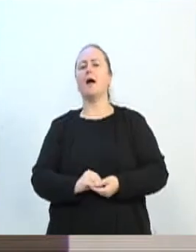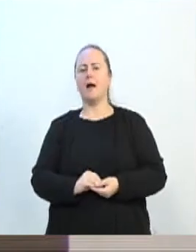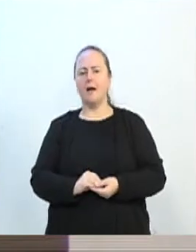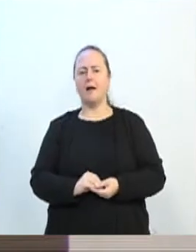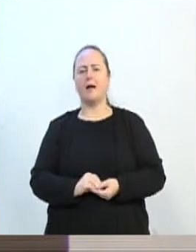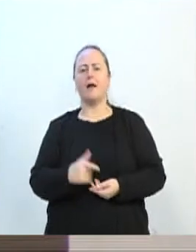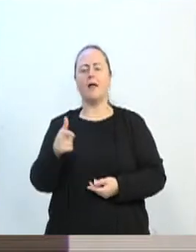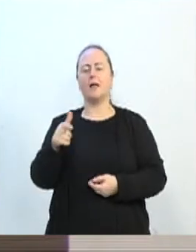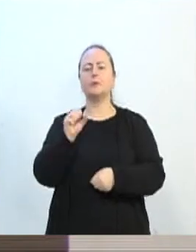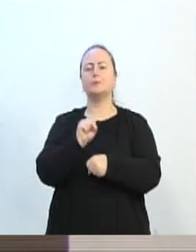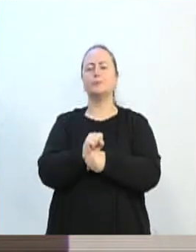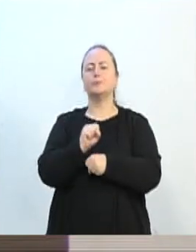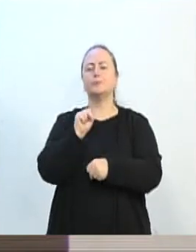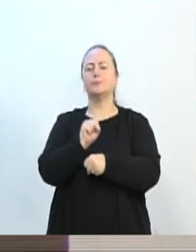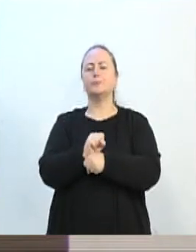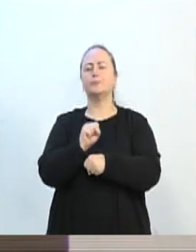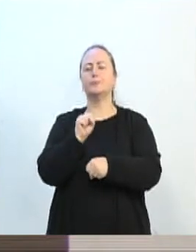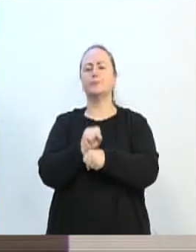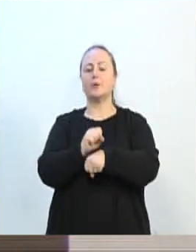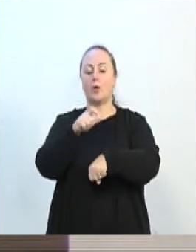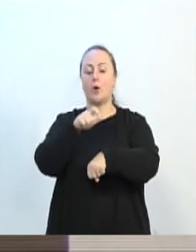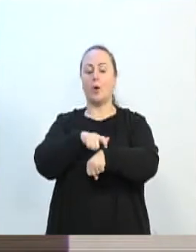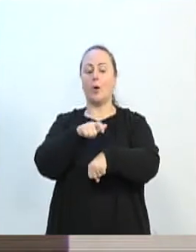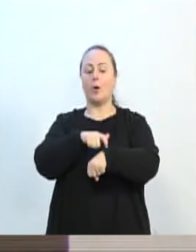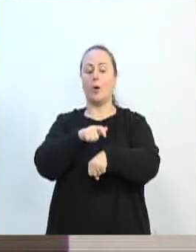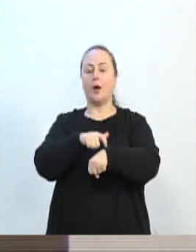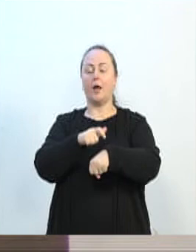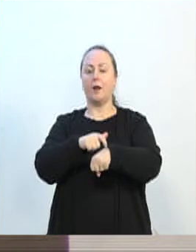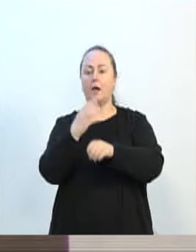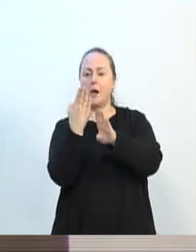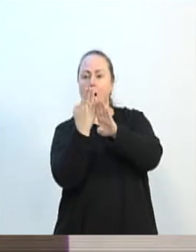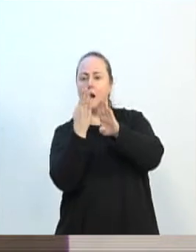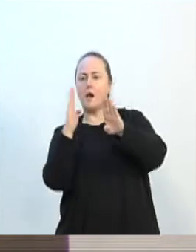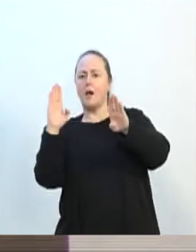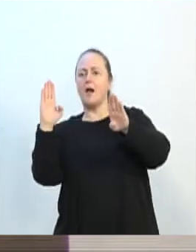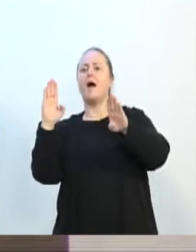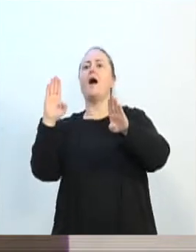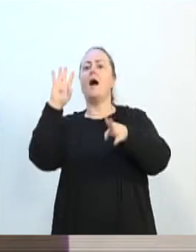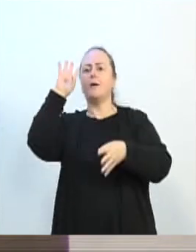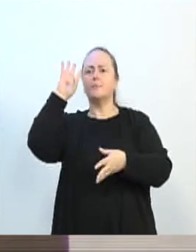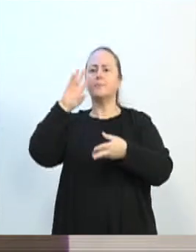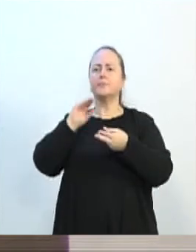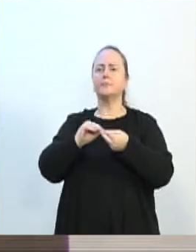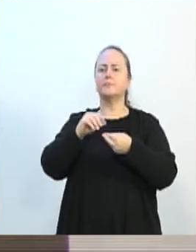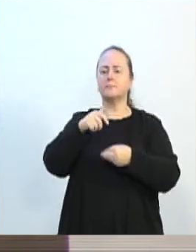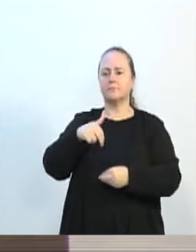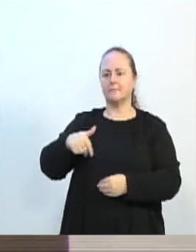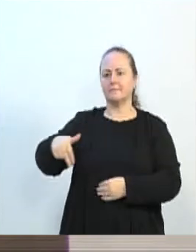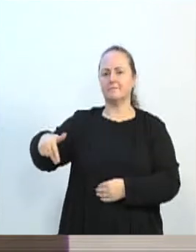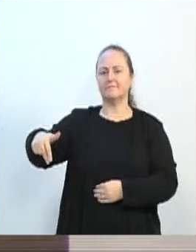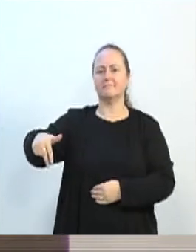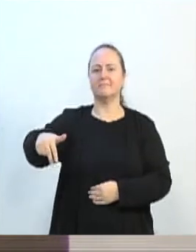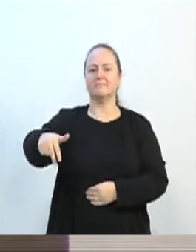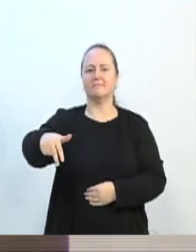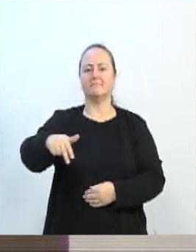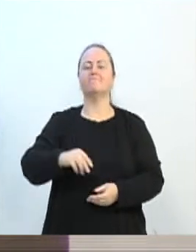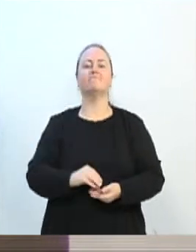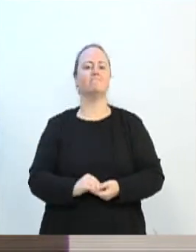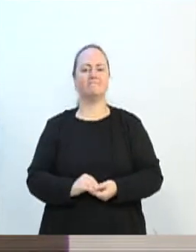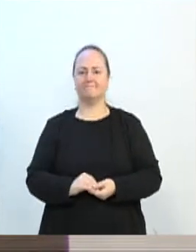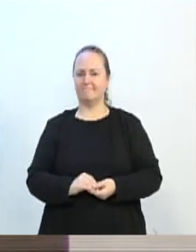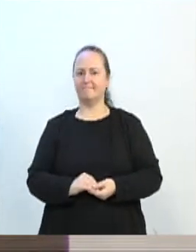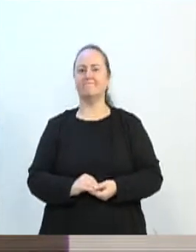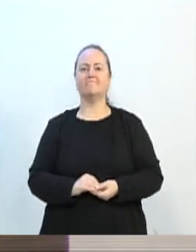permanecendo lá até a hora em que a tal porta era aberta. Ele não podia não estar no